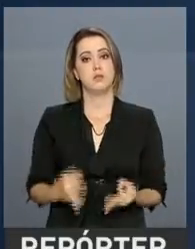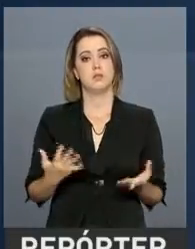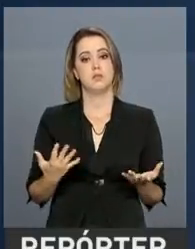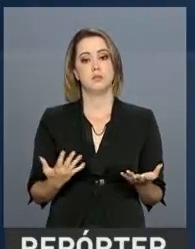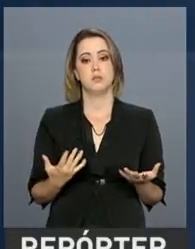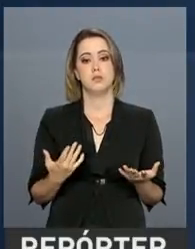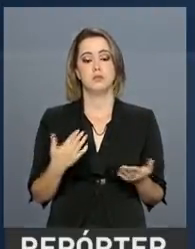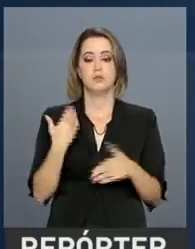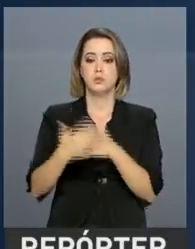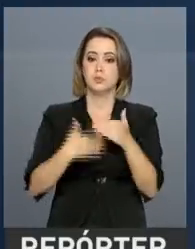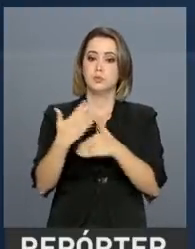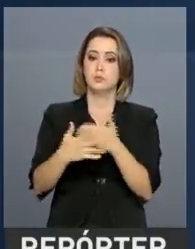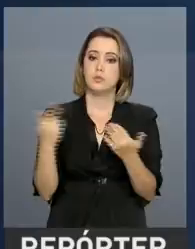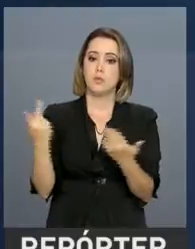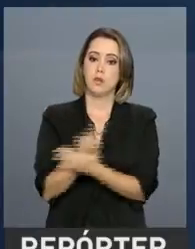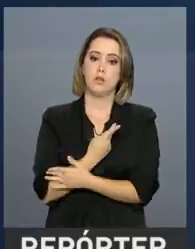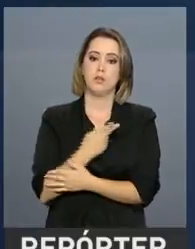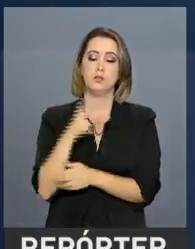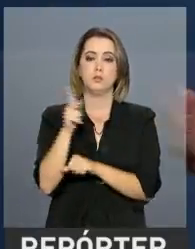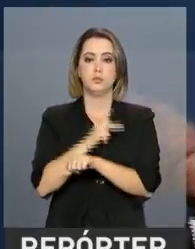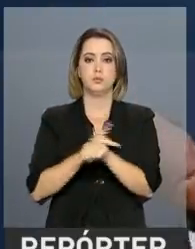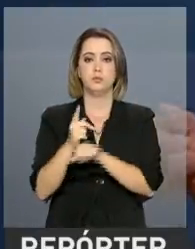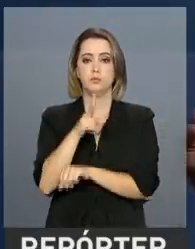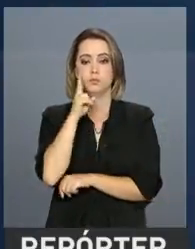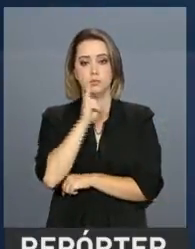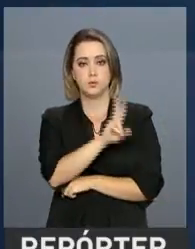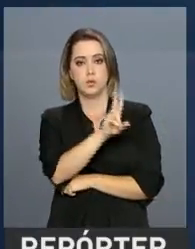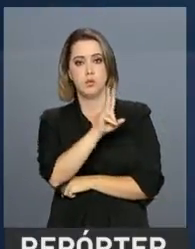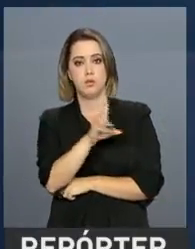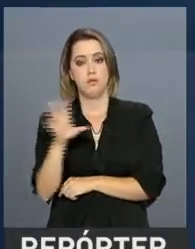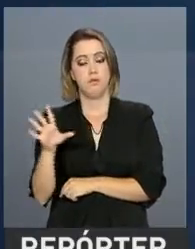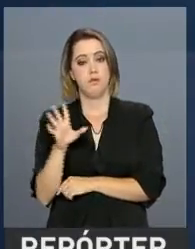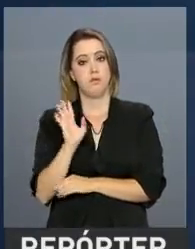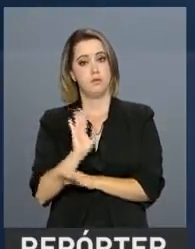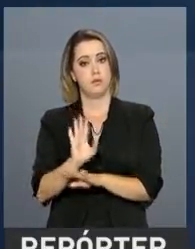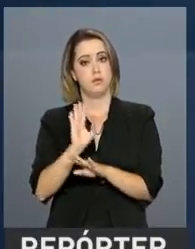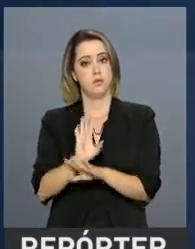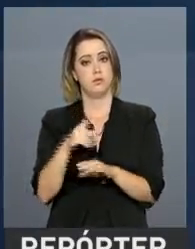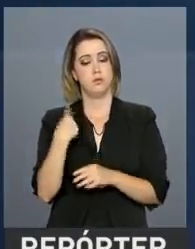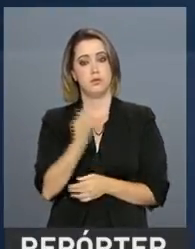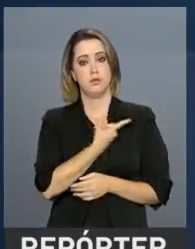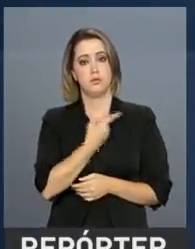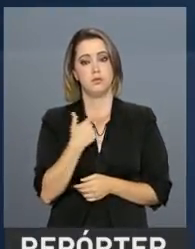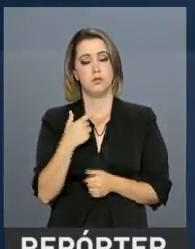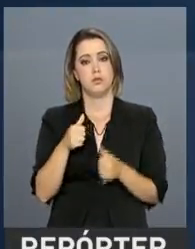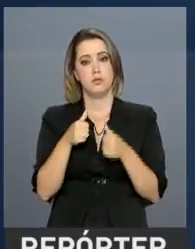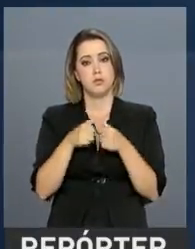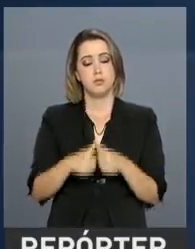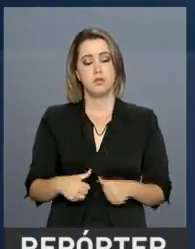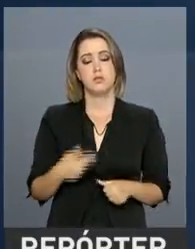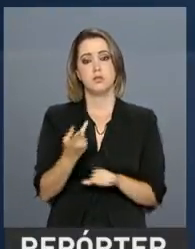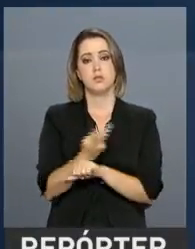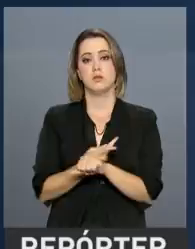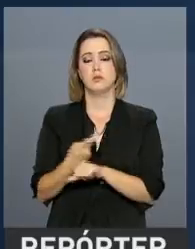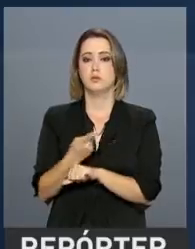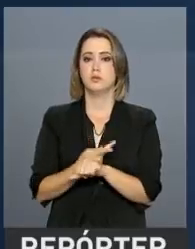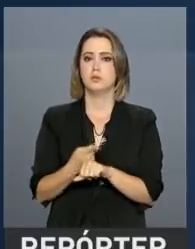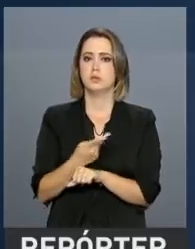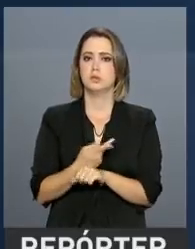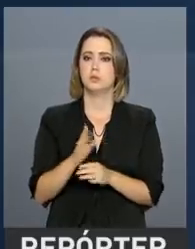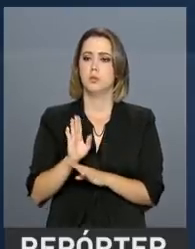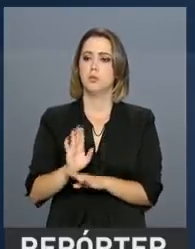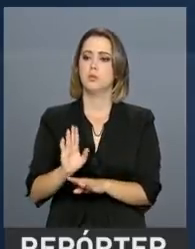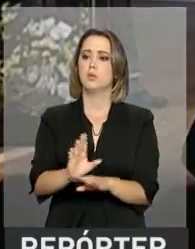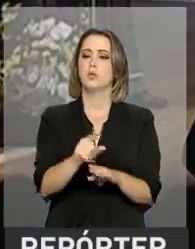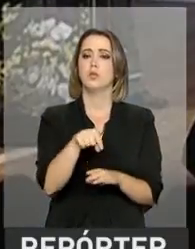que estão acontecendo no país vejam o socorro que nós estamos buscando emprestar